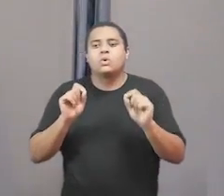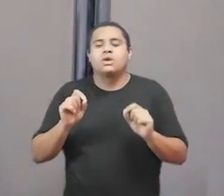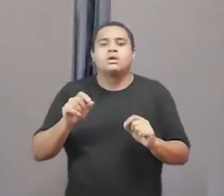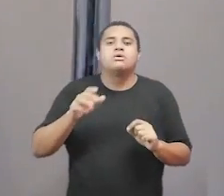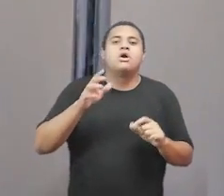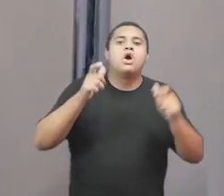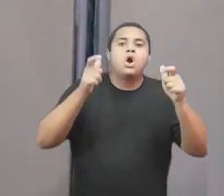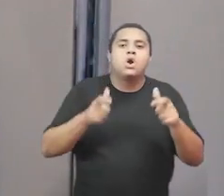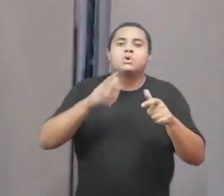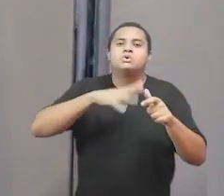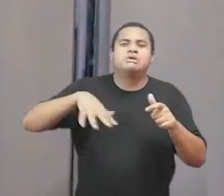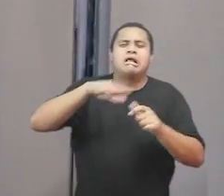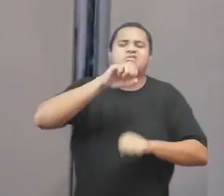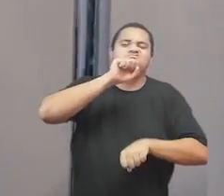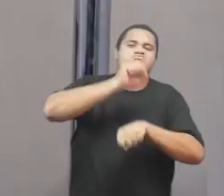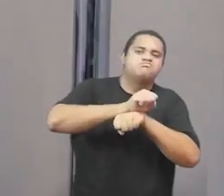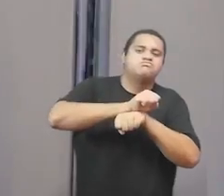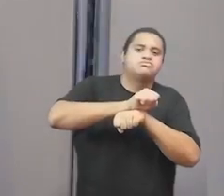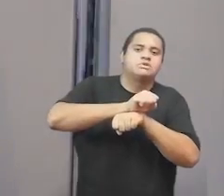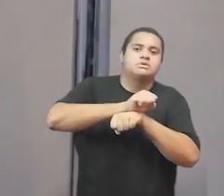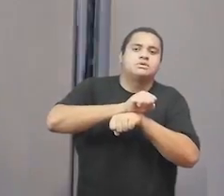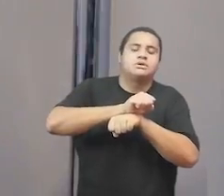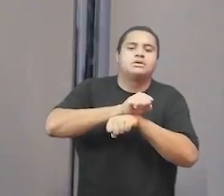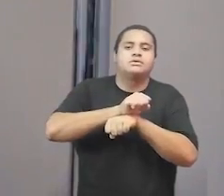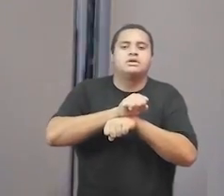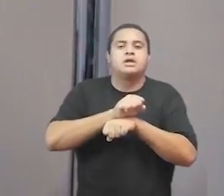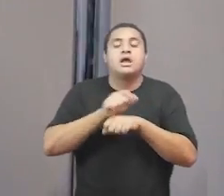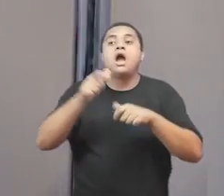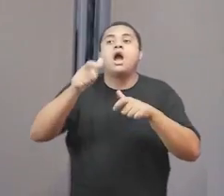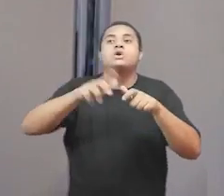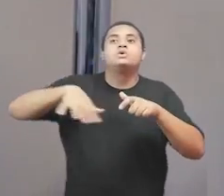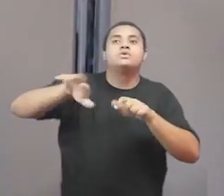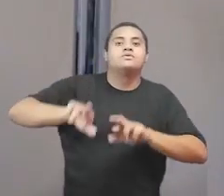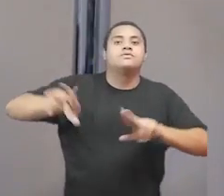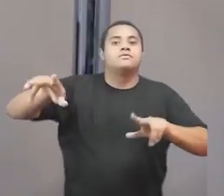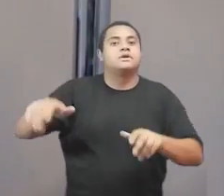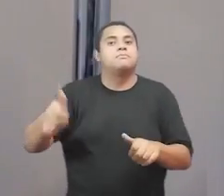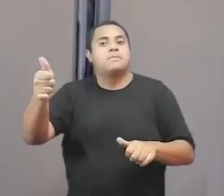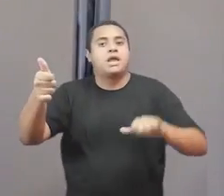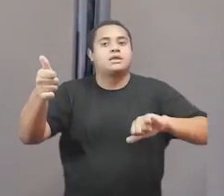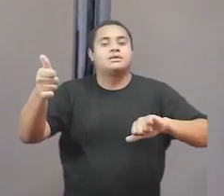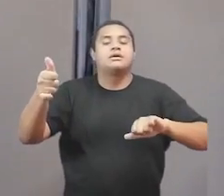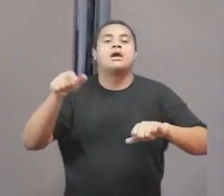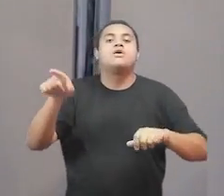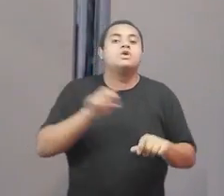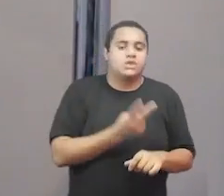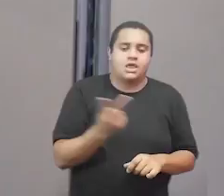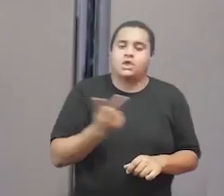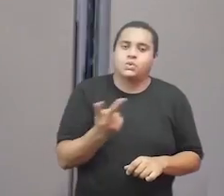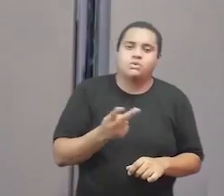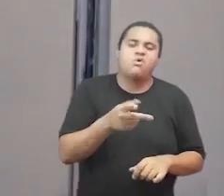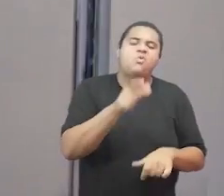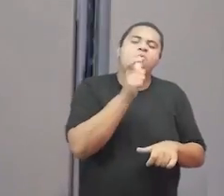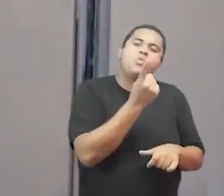assim, zona de estagnação, uma parada ruim, e zona de diferenciação, uma parada boa. Que aí você pensa, pô, tem duas zonas, quer ficar em qual?